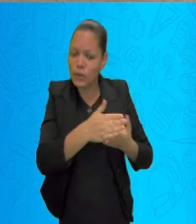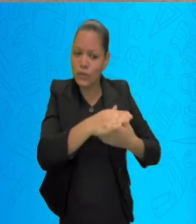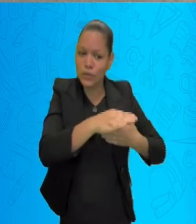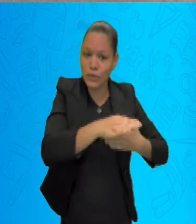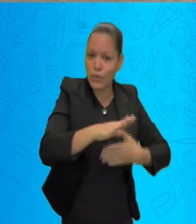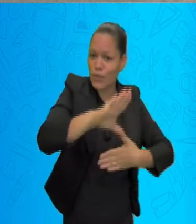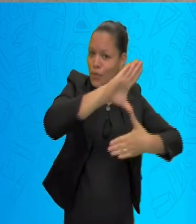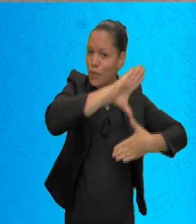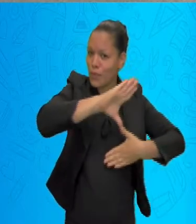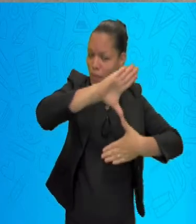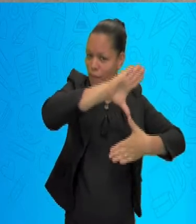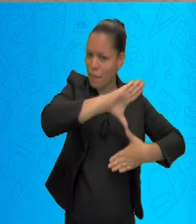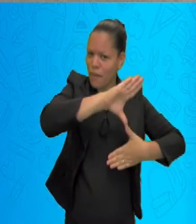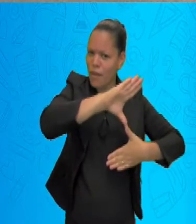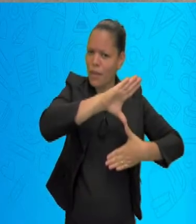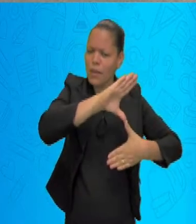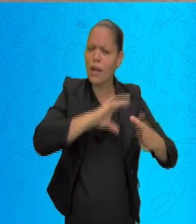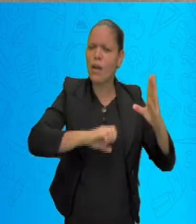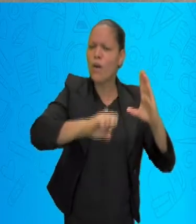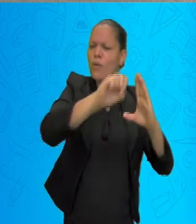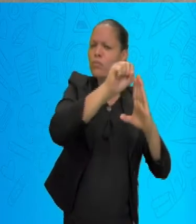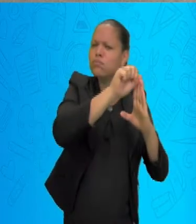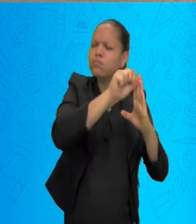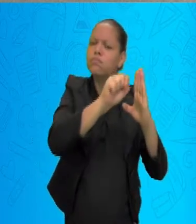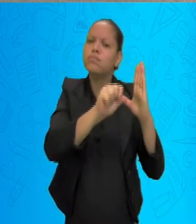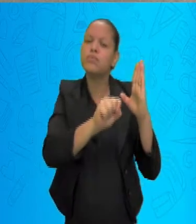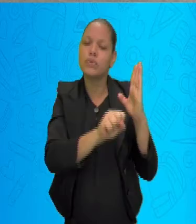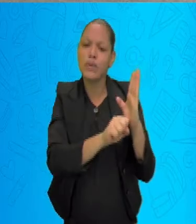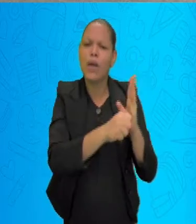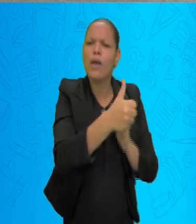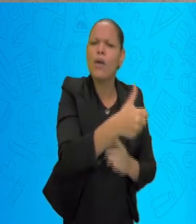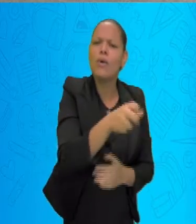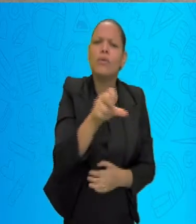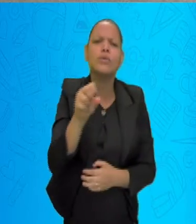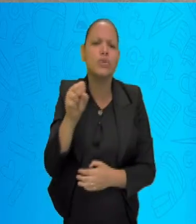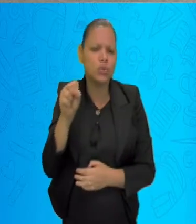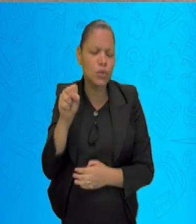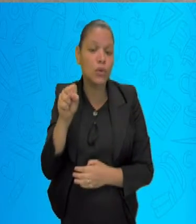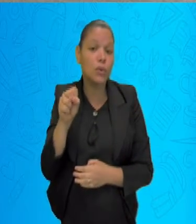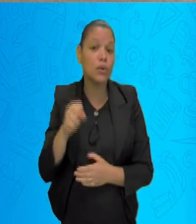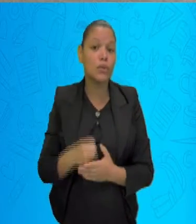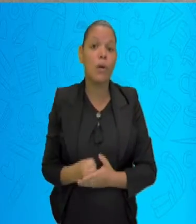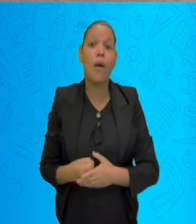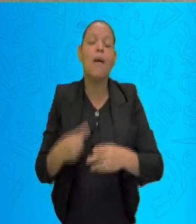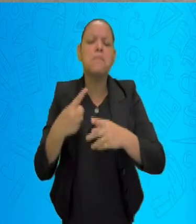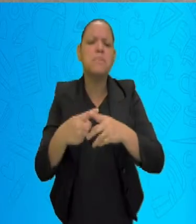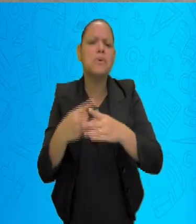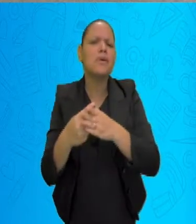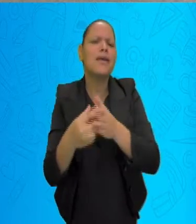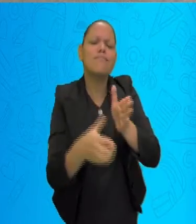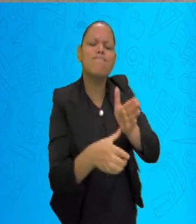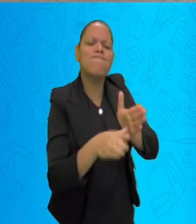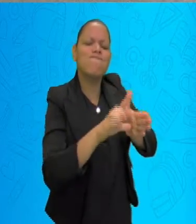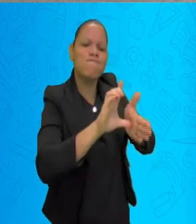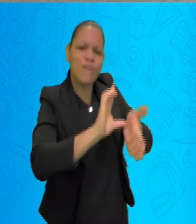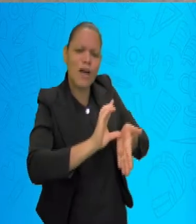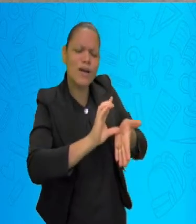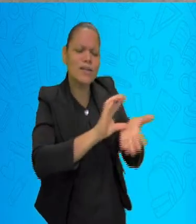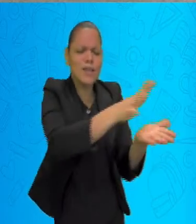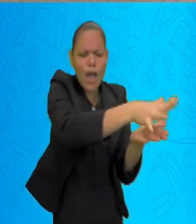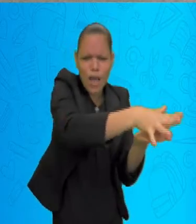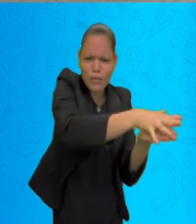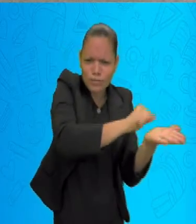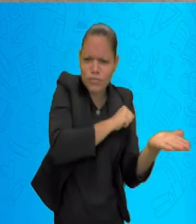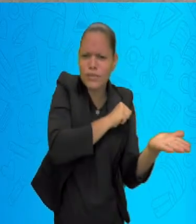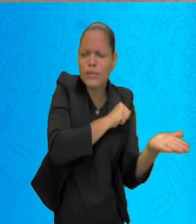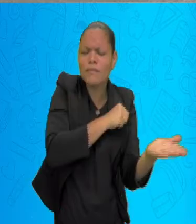Nesta ocasião, as 13 colônias que eram propriedades da Inglaterra se manifestaram contra a cobrança cada vez